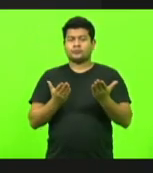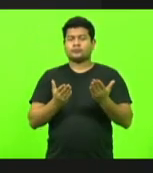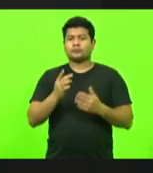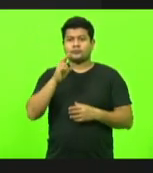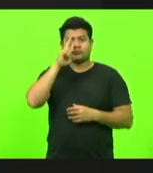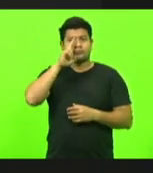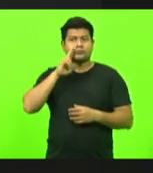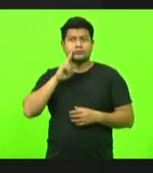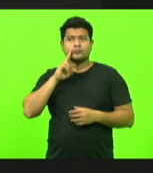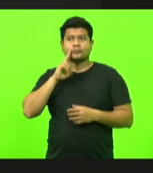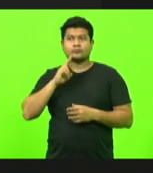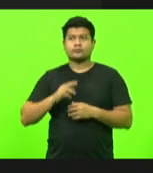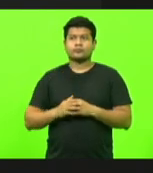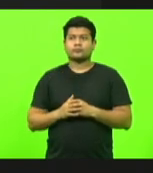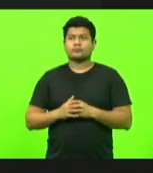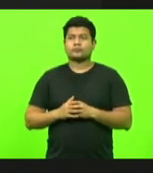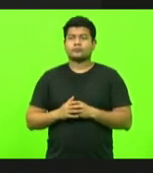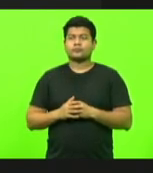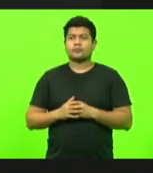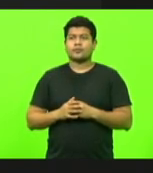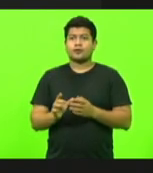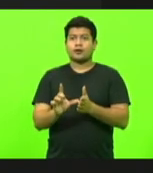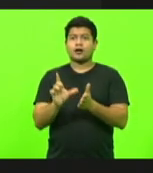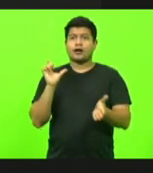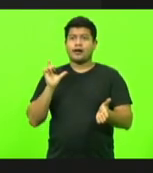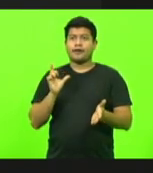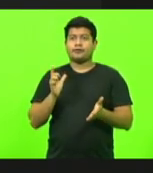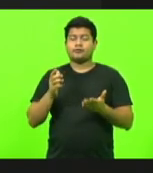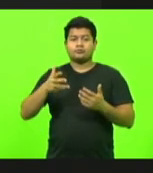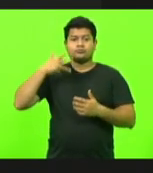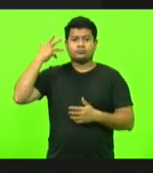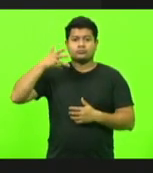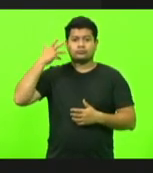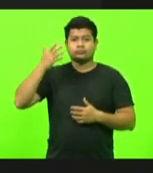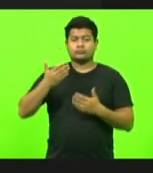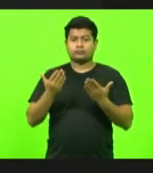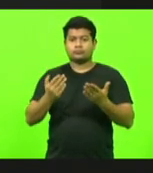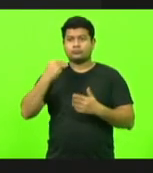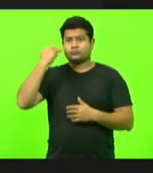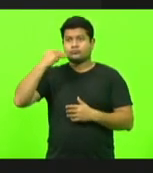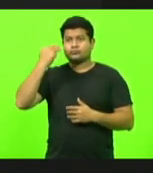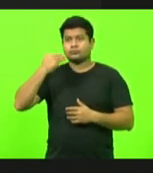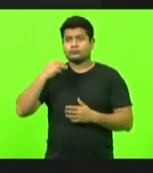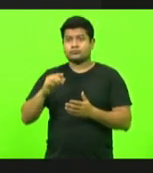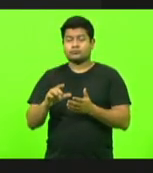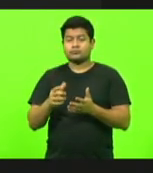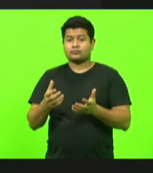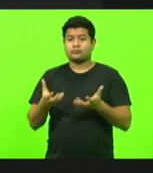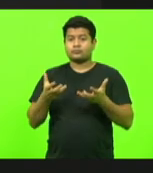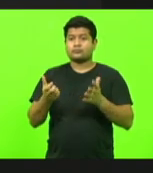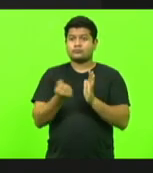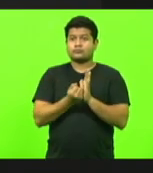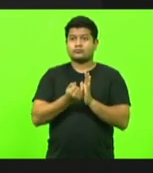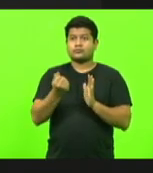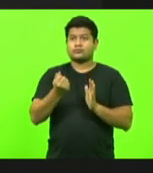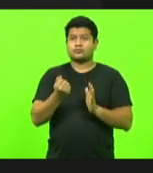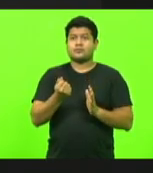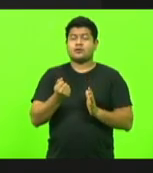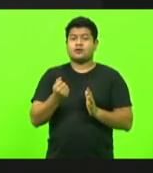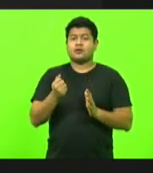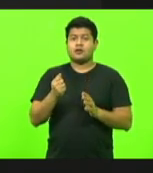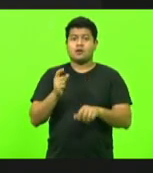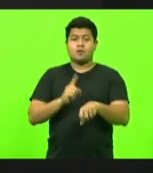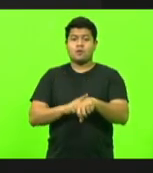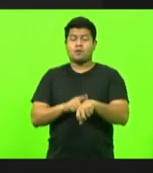Ivanatis. Antes da fala do meu colega Márcio Machado, só queria registrar, senhor presidente, que daqui a pouquinho, às